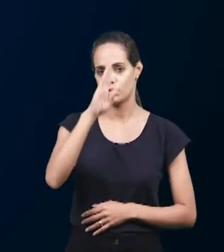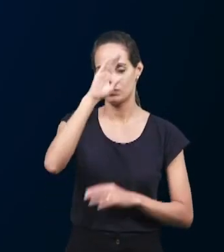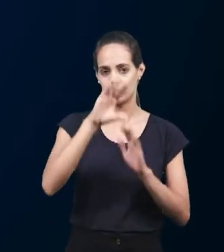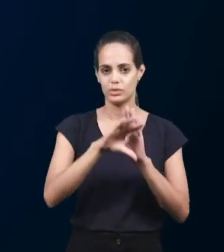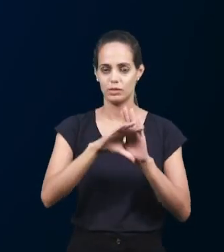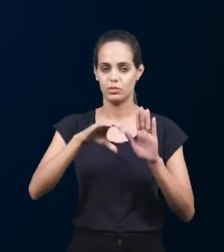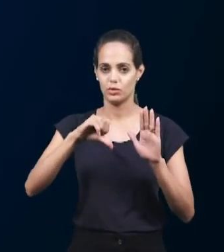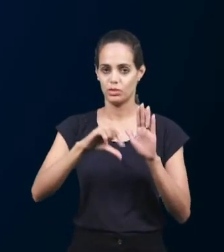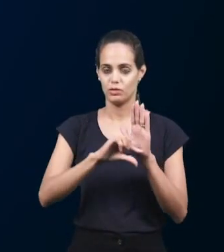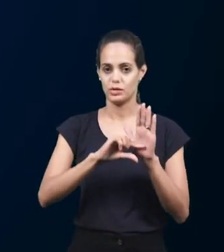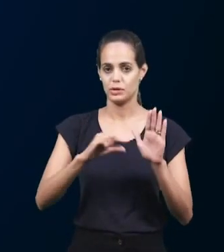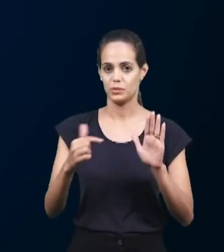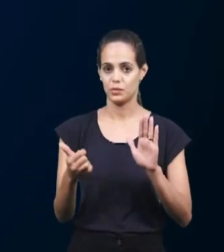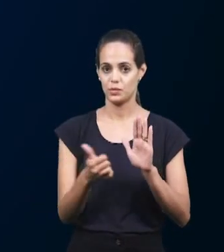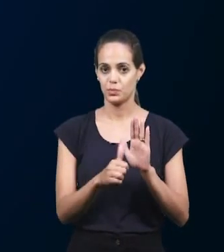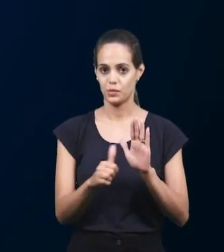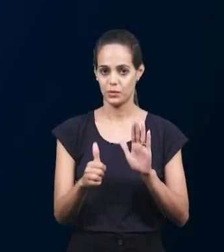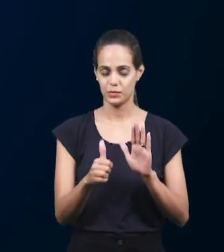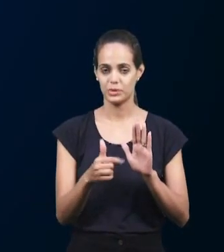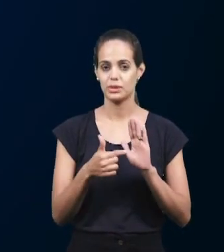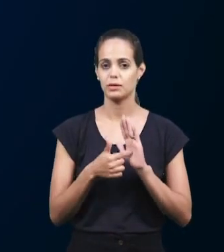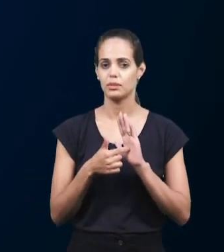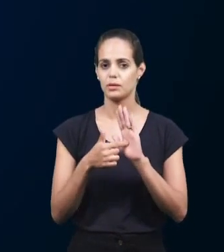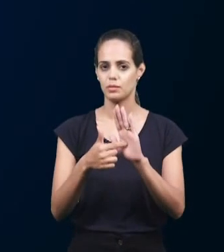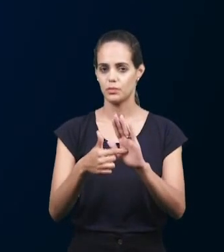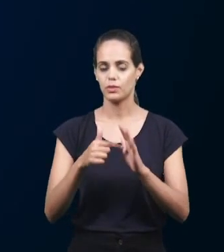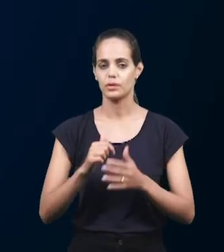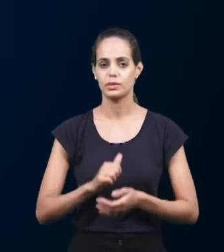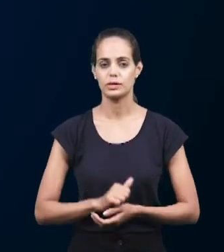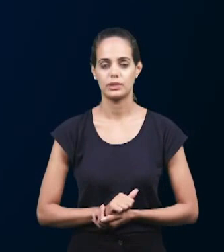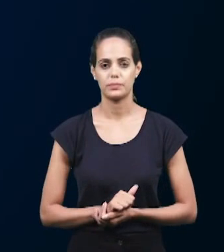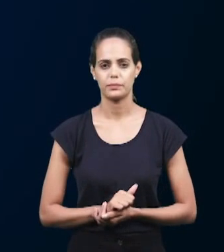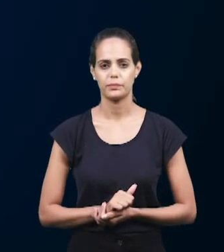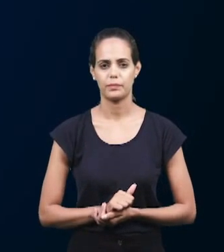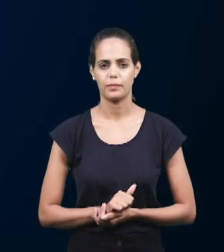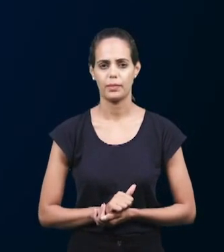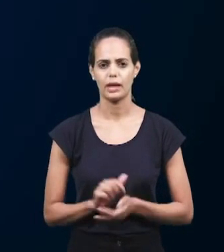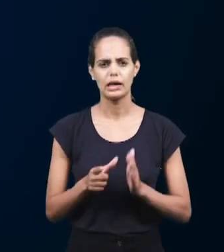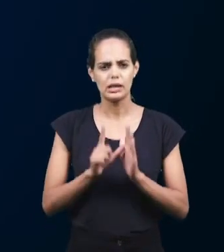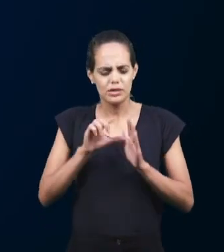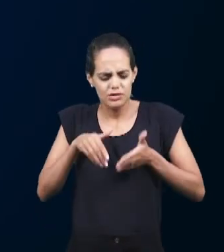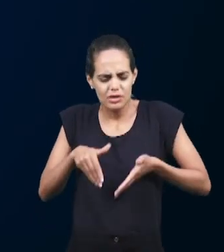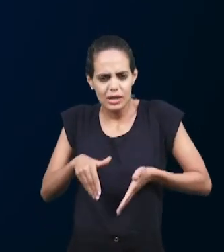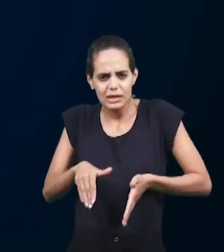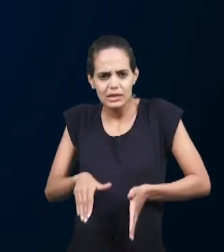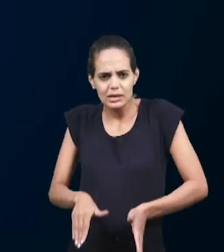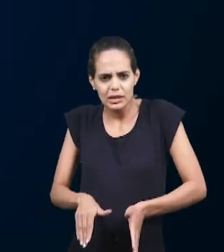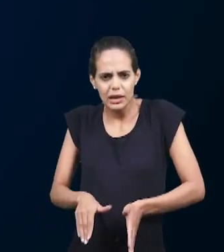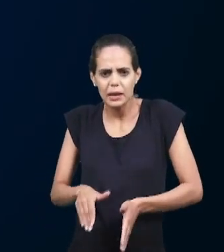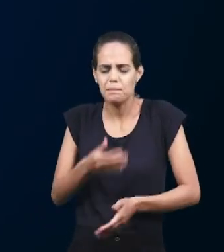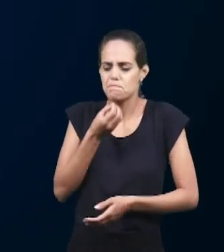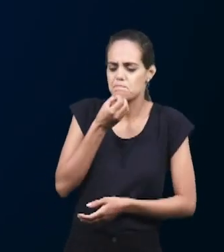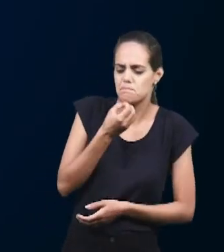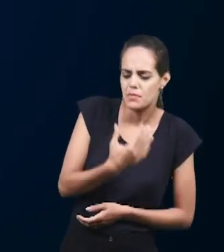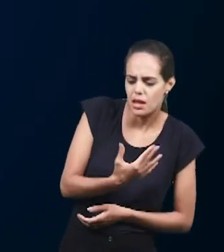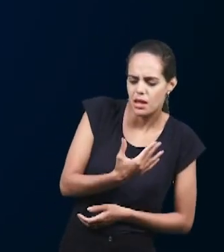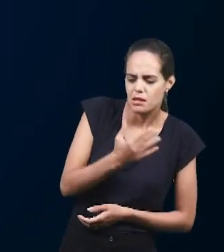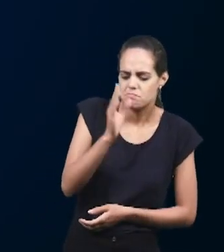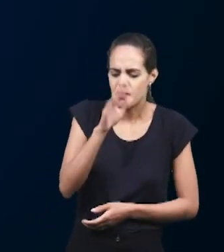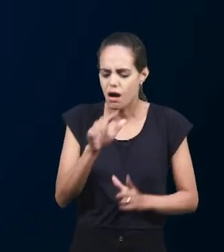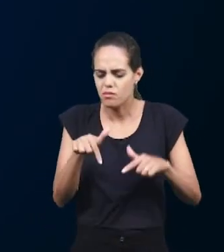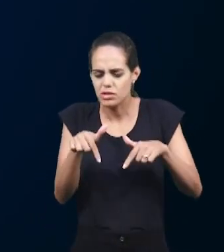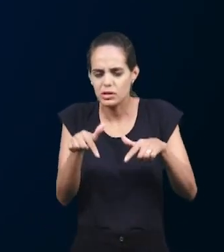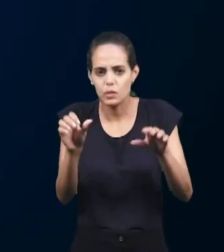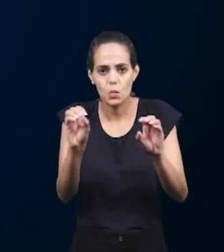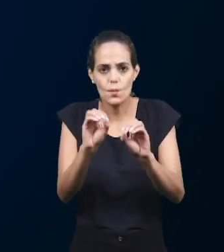capítulo 9, versículo 11, porque, não tendo eles ainda nascido, nem tendo feito bem ou mal, para que o propósito